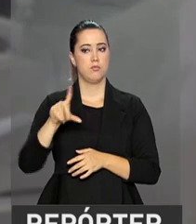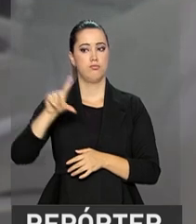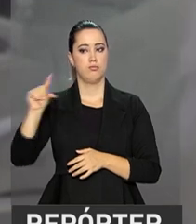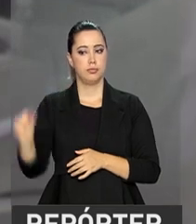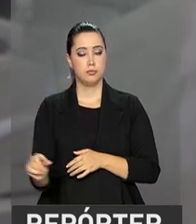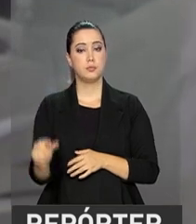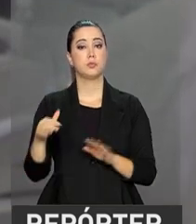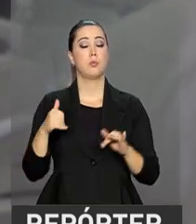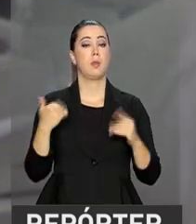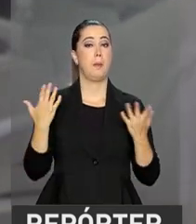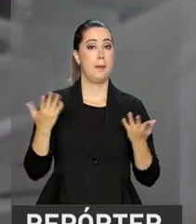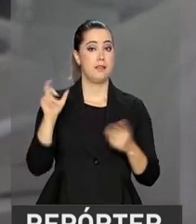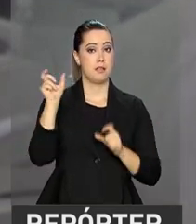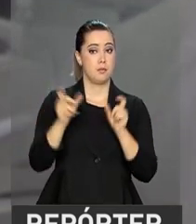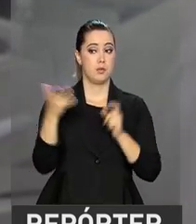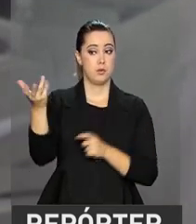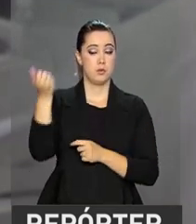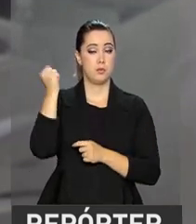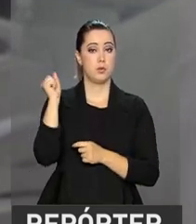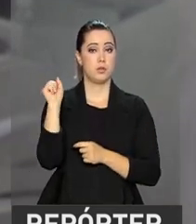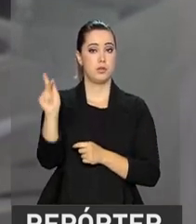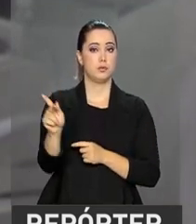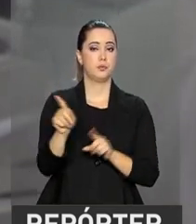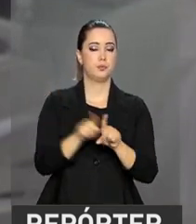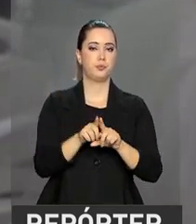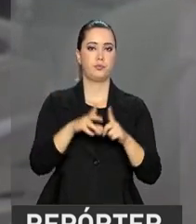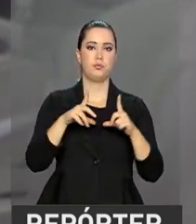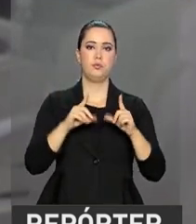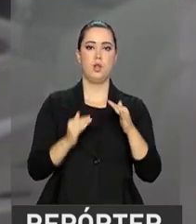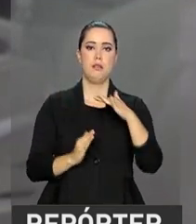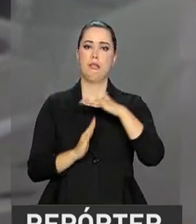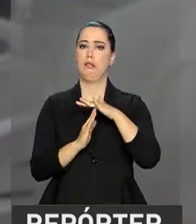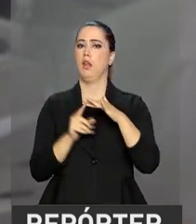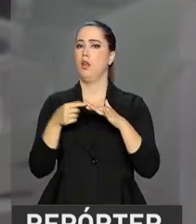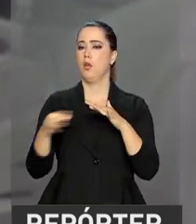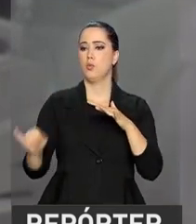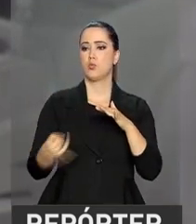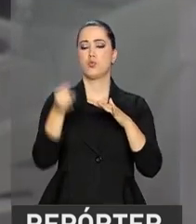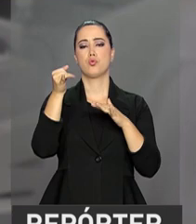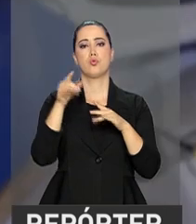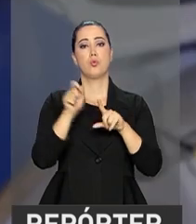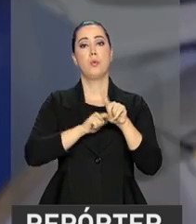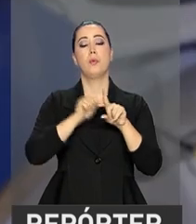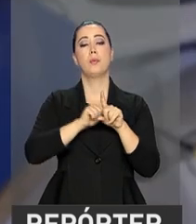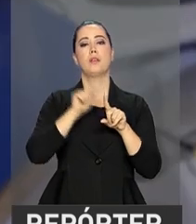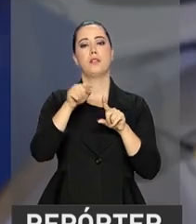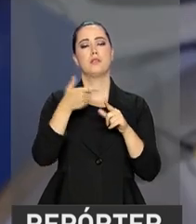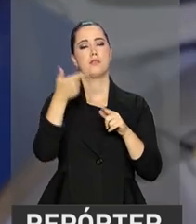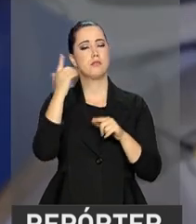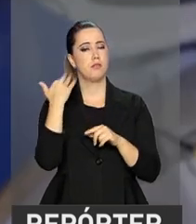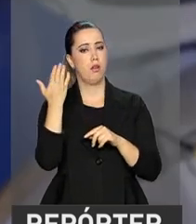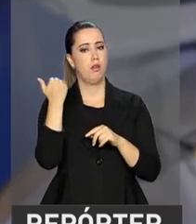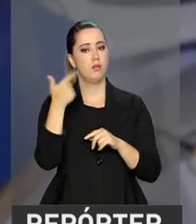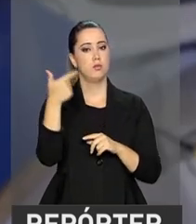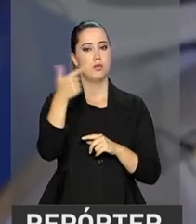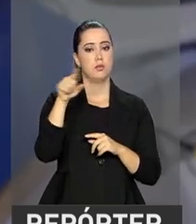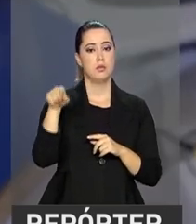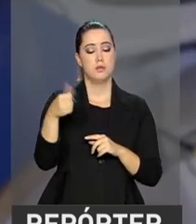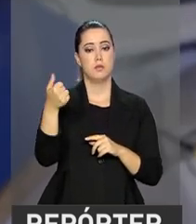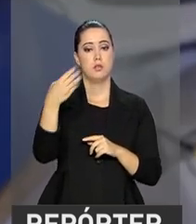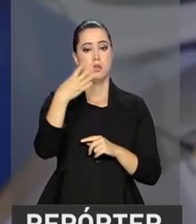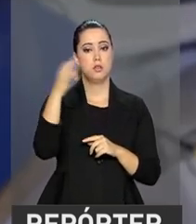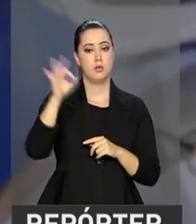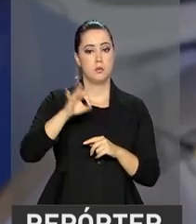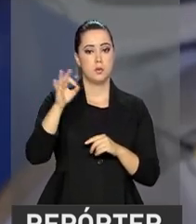já no caso dos aposentados e pensionistas a taxa máxima que pode ser cobrada cai de 2,14 por cento